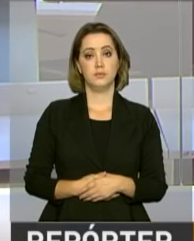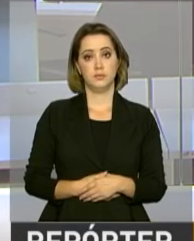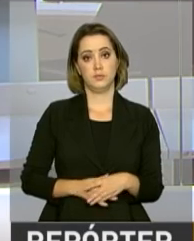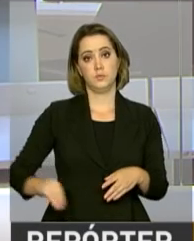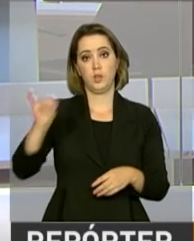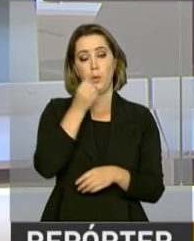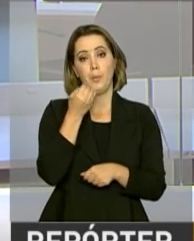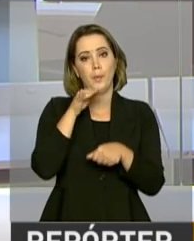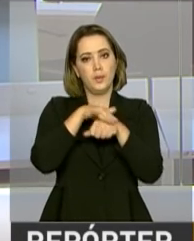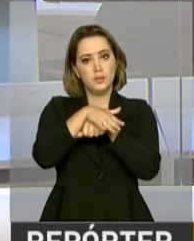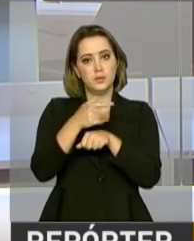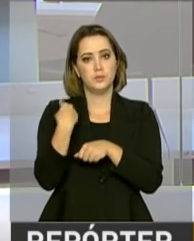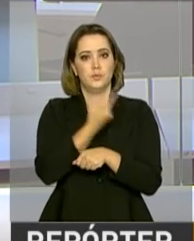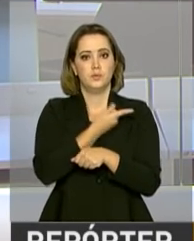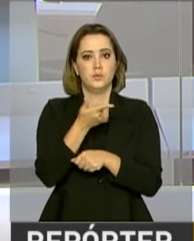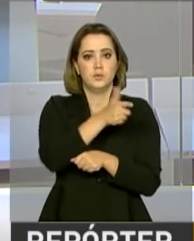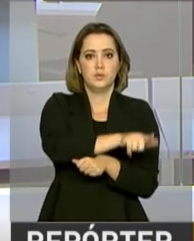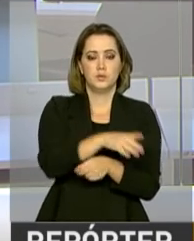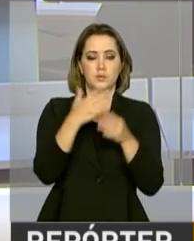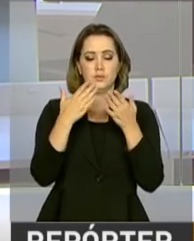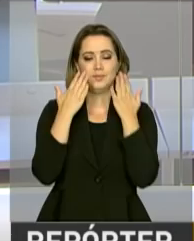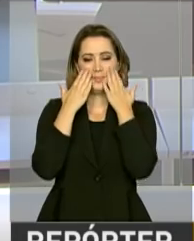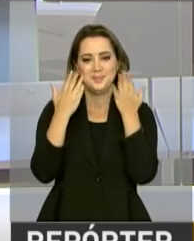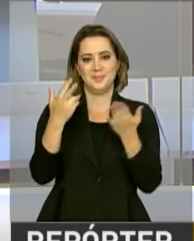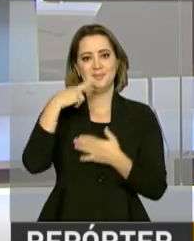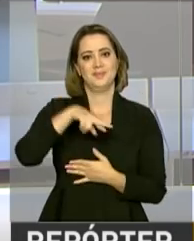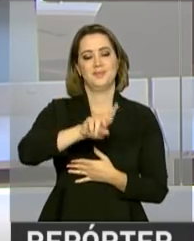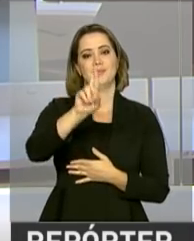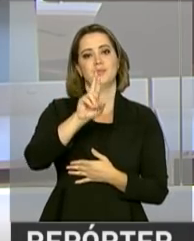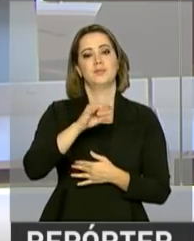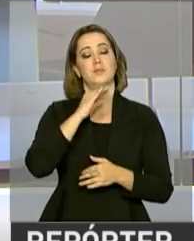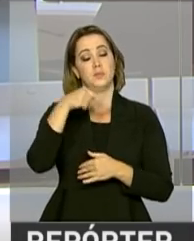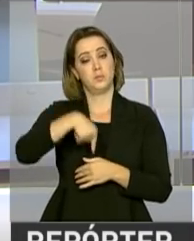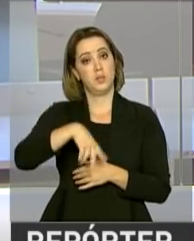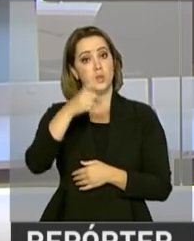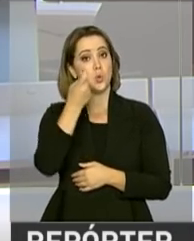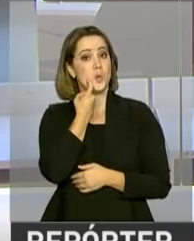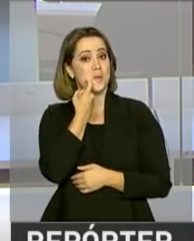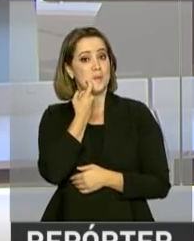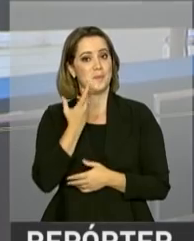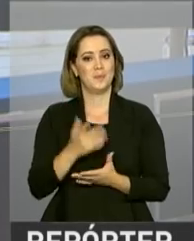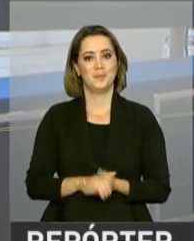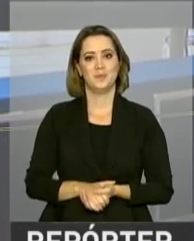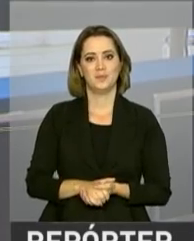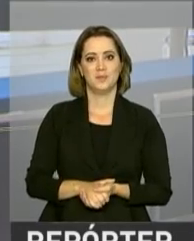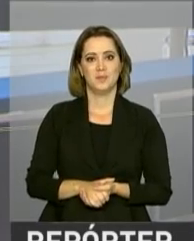Olá, boa noite. Estamos de volta com a última edição do Repórter NBR desta sexta-feira.